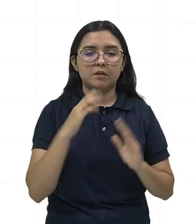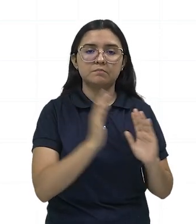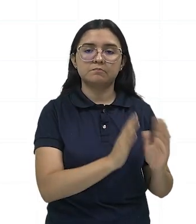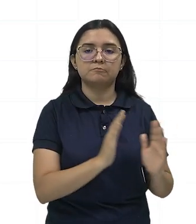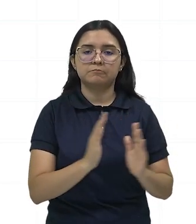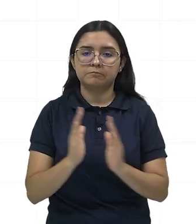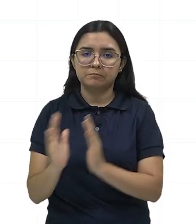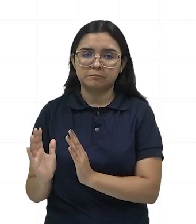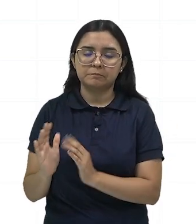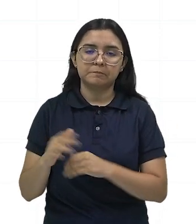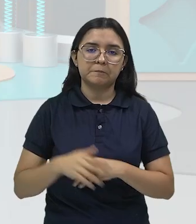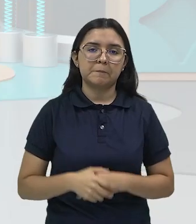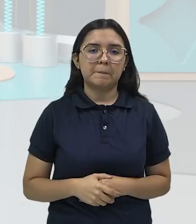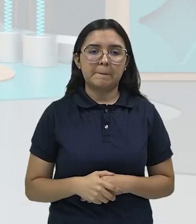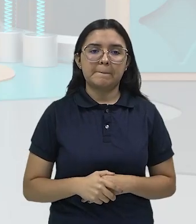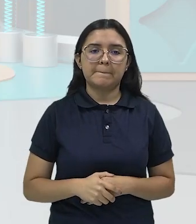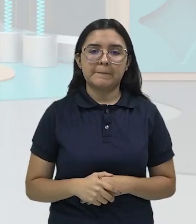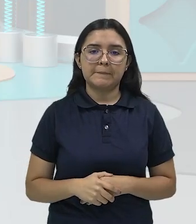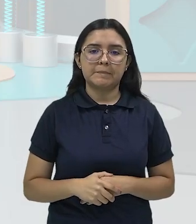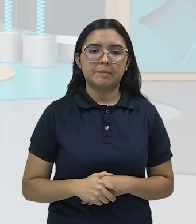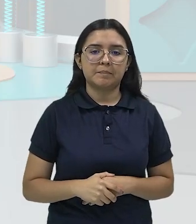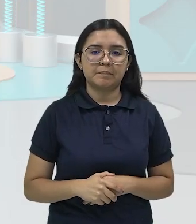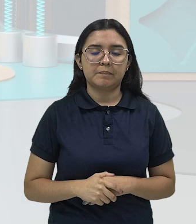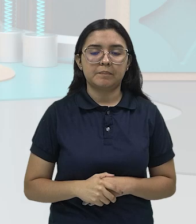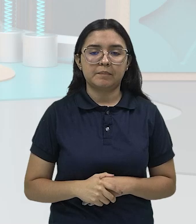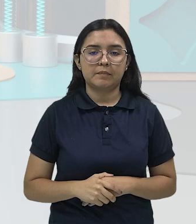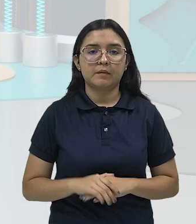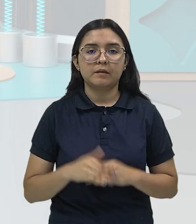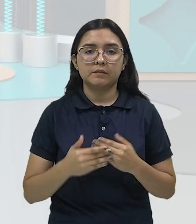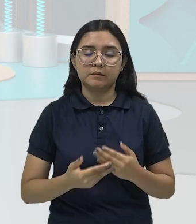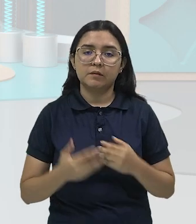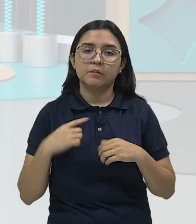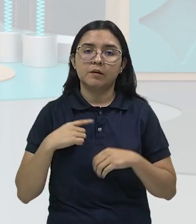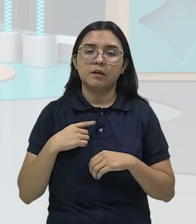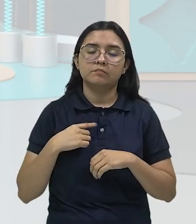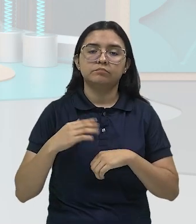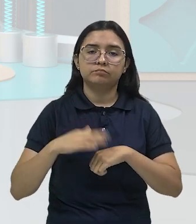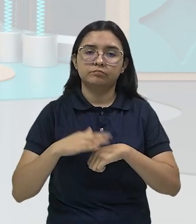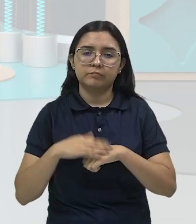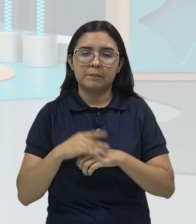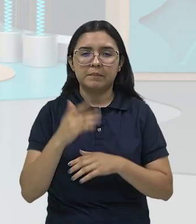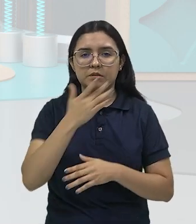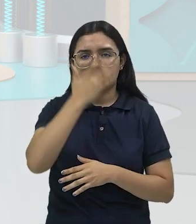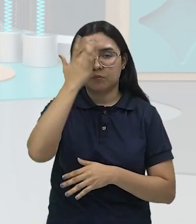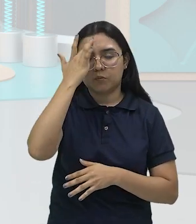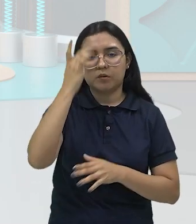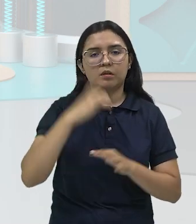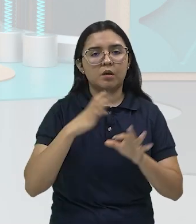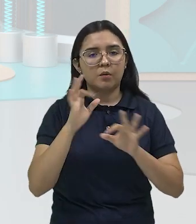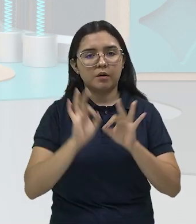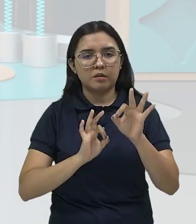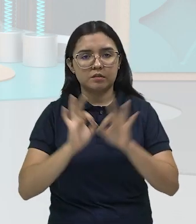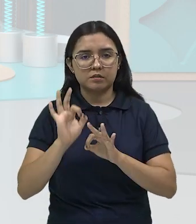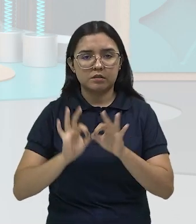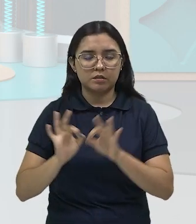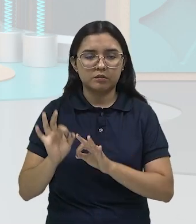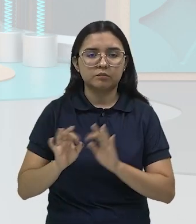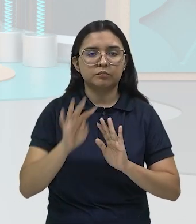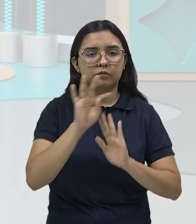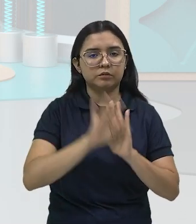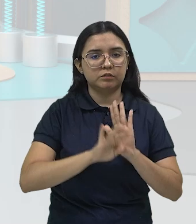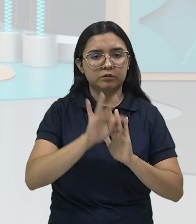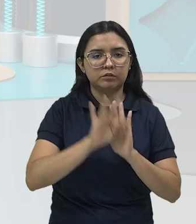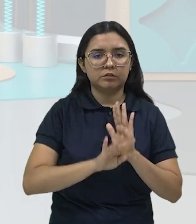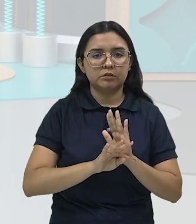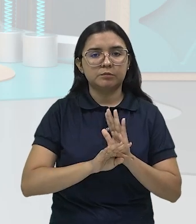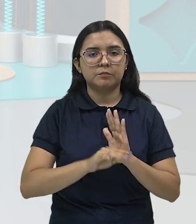no nosso texto, e isso é sempre mérito de quem está escrevendo, que consegue planejar e consegue revisar esse texto de